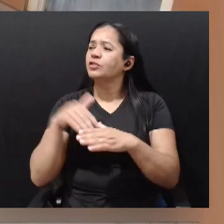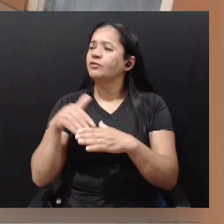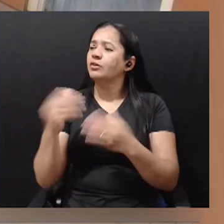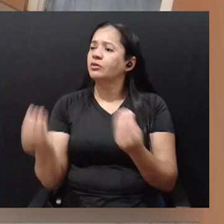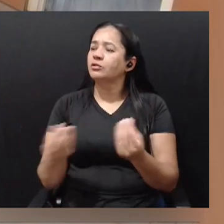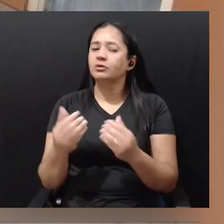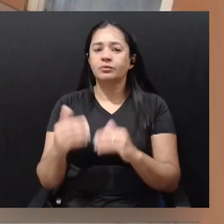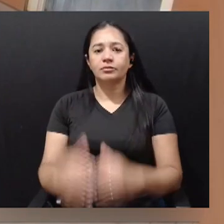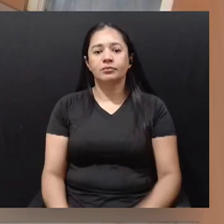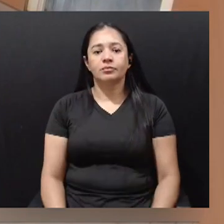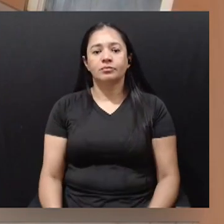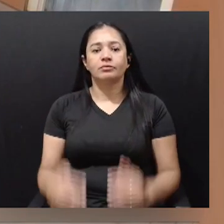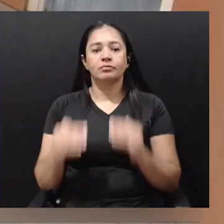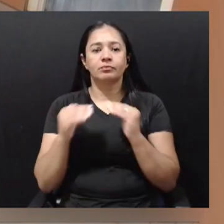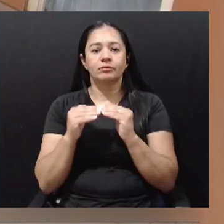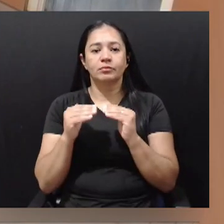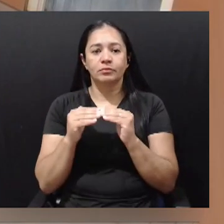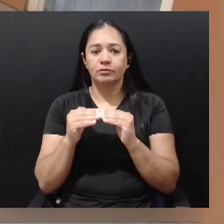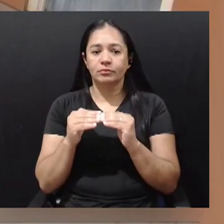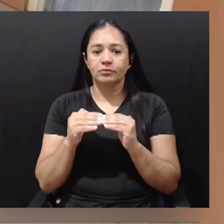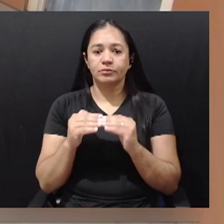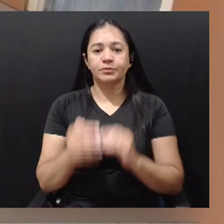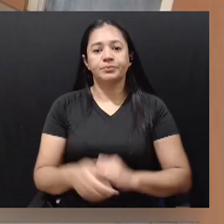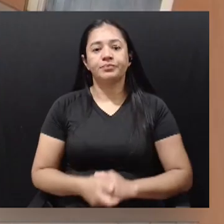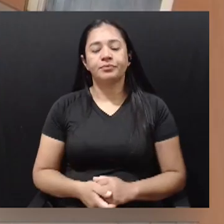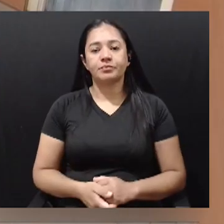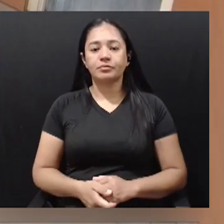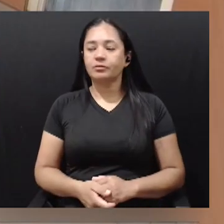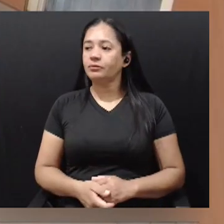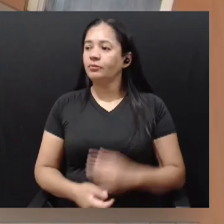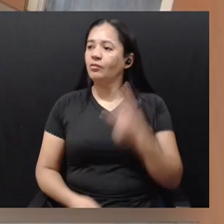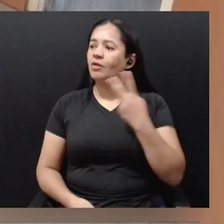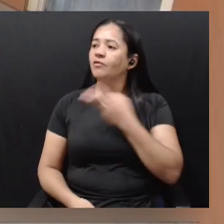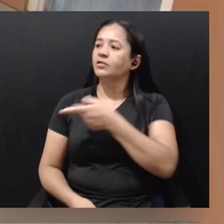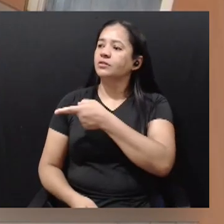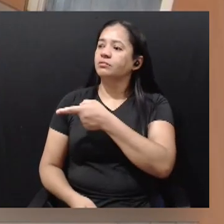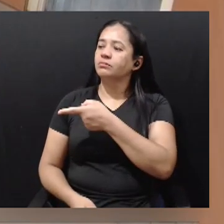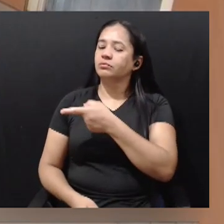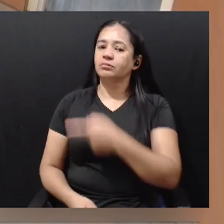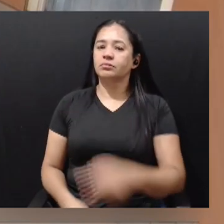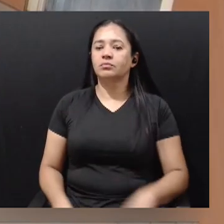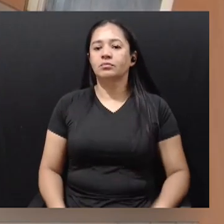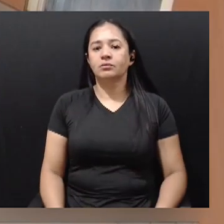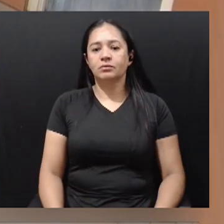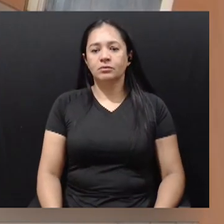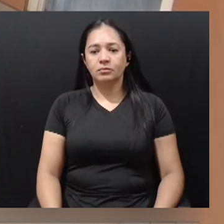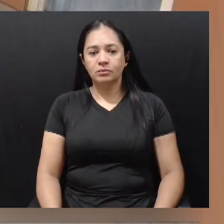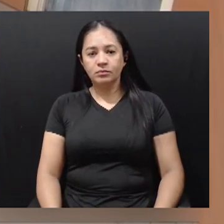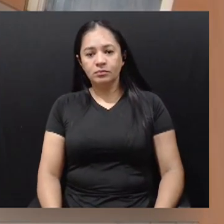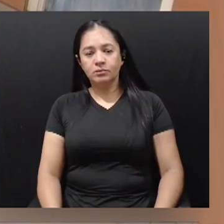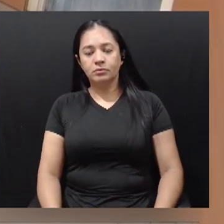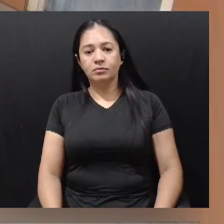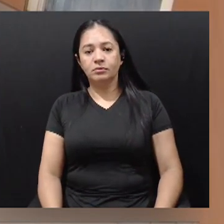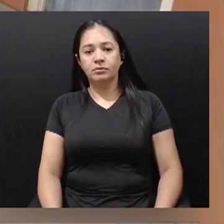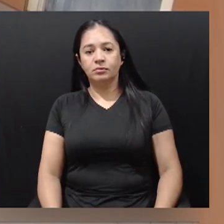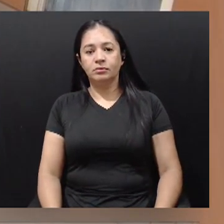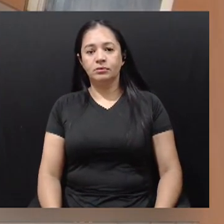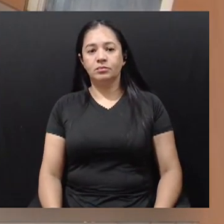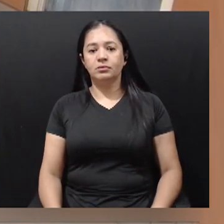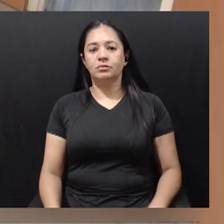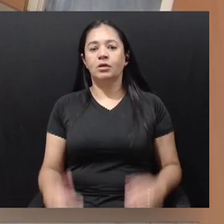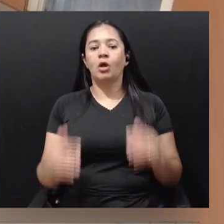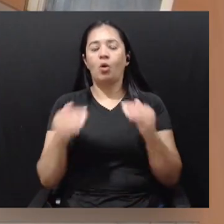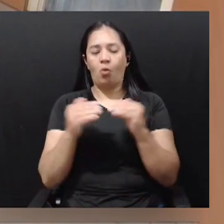o relator e voto favorável. Como vota o vereador Igor? Eu também, presidente, acompanho o